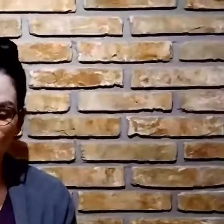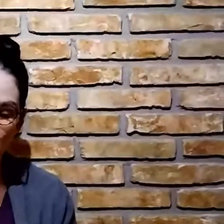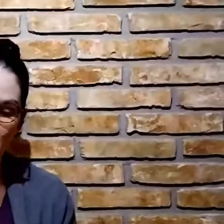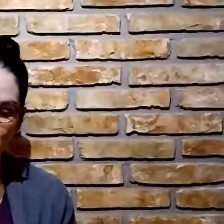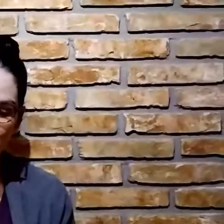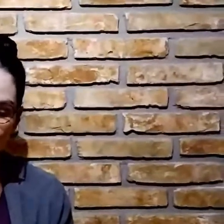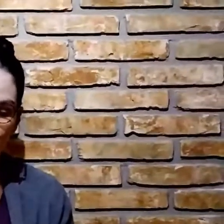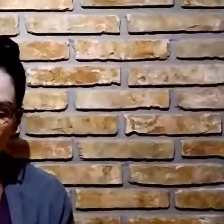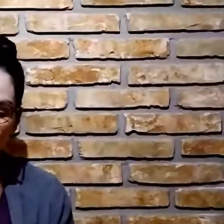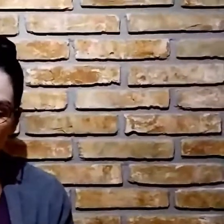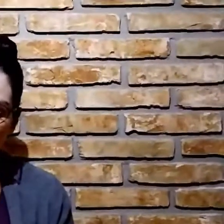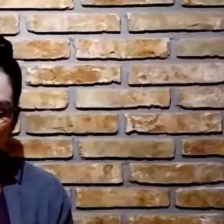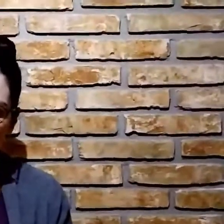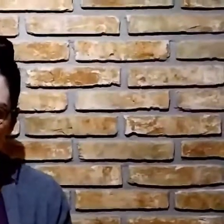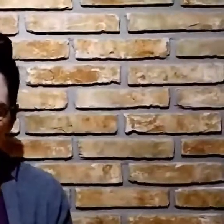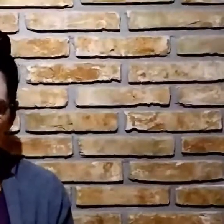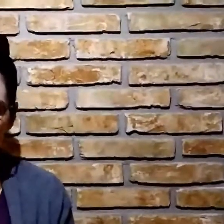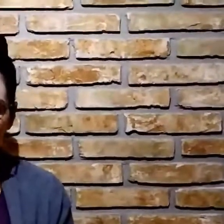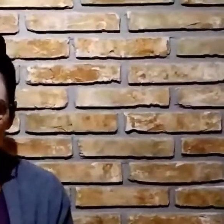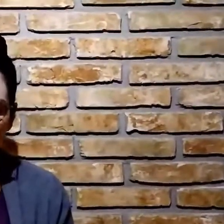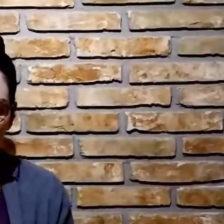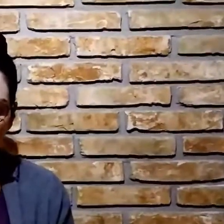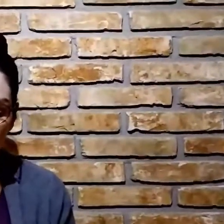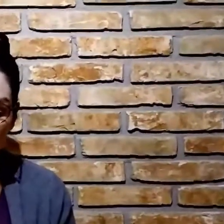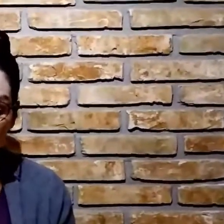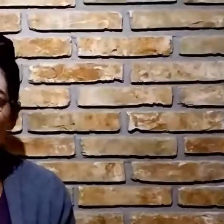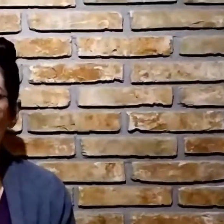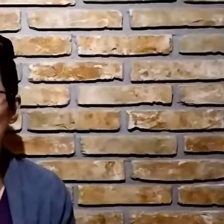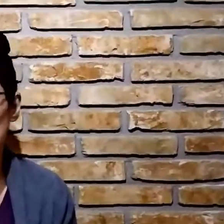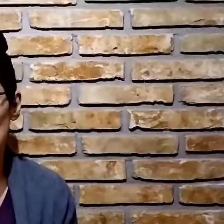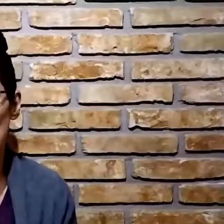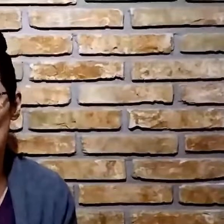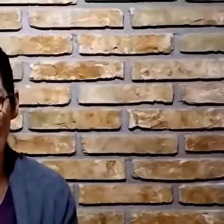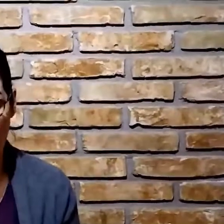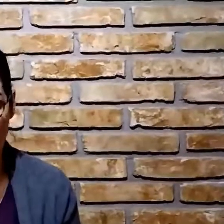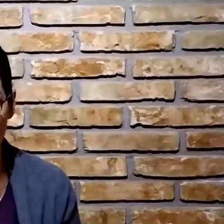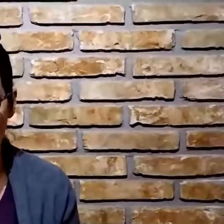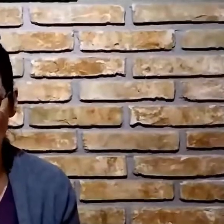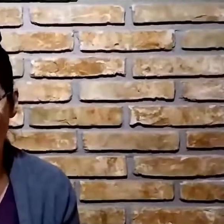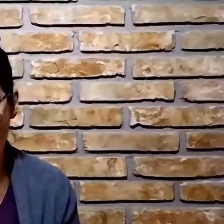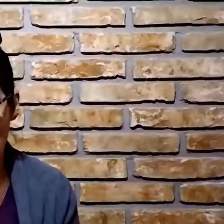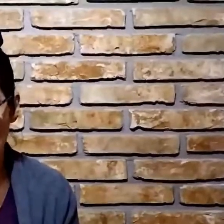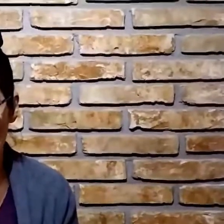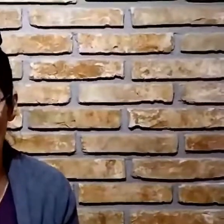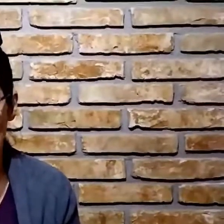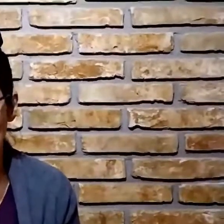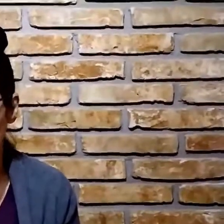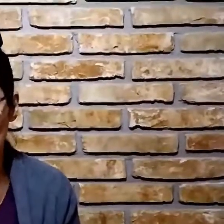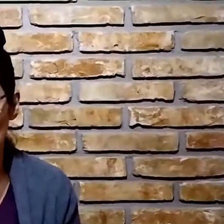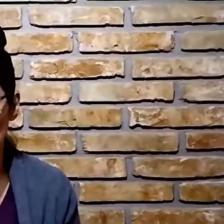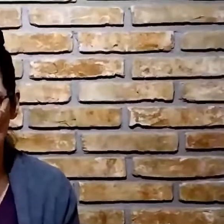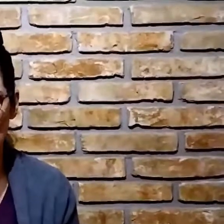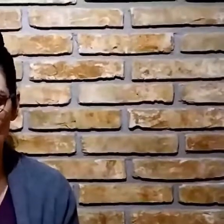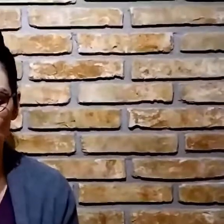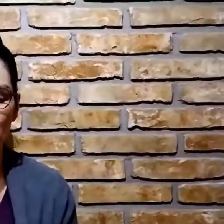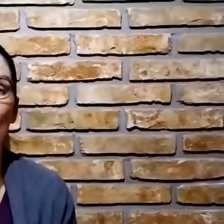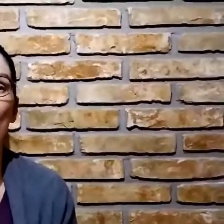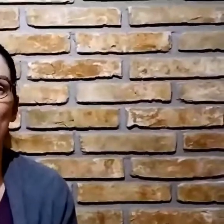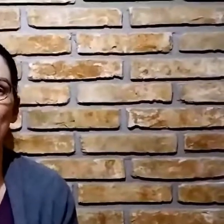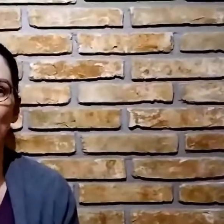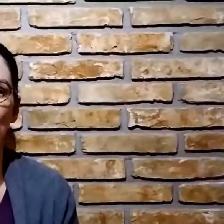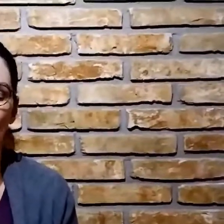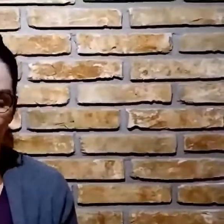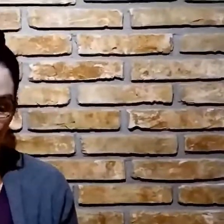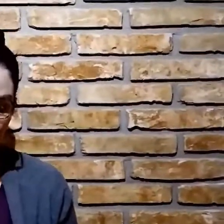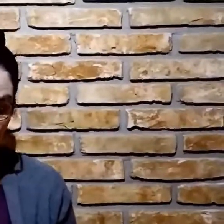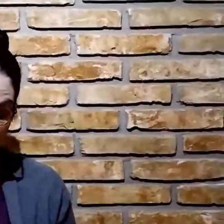Não saber pode parecer ruim, mas não é tanto porque ela sabia muita coisa, assim como ninguém ensina cachorro a